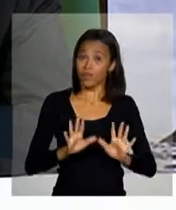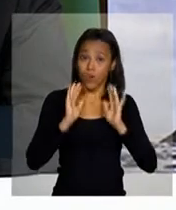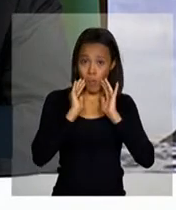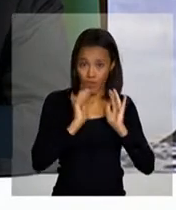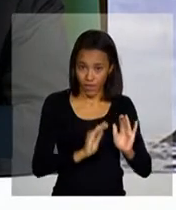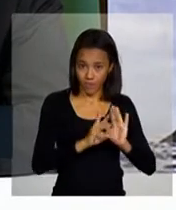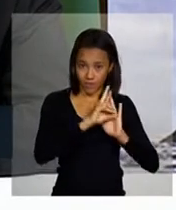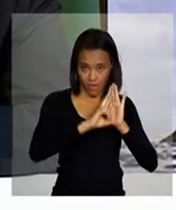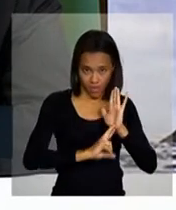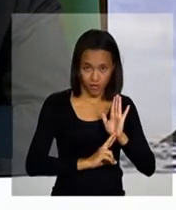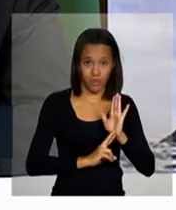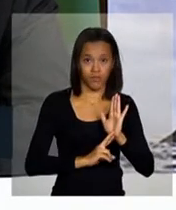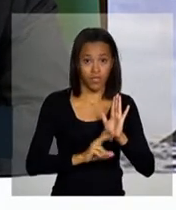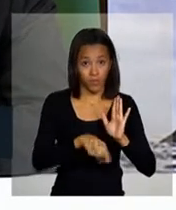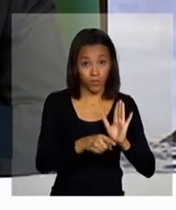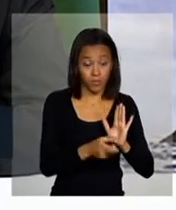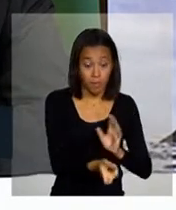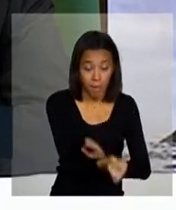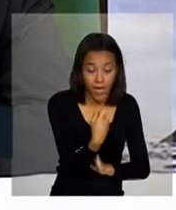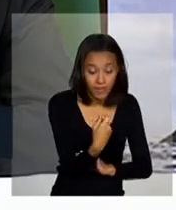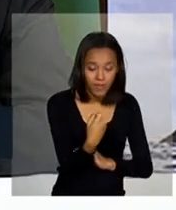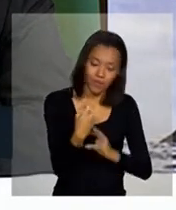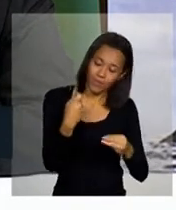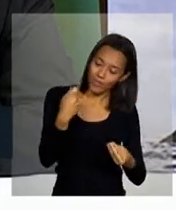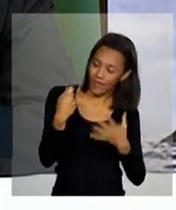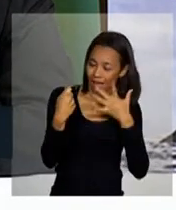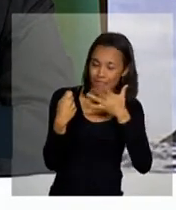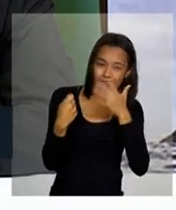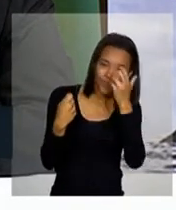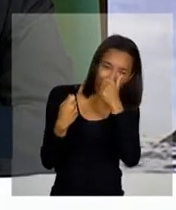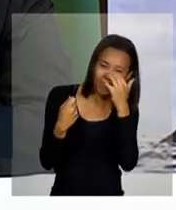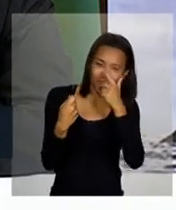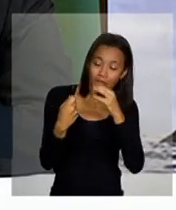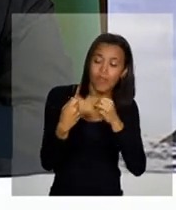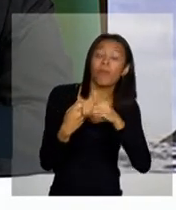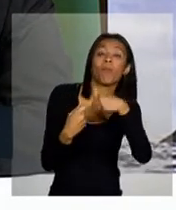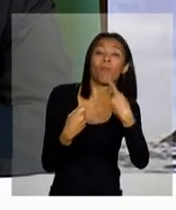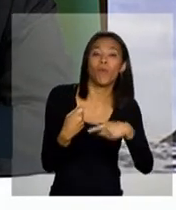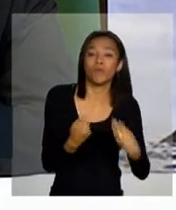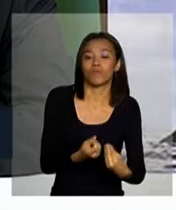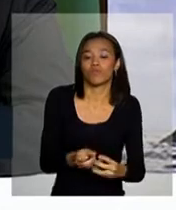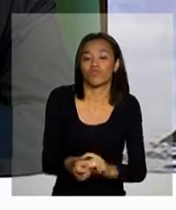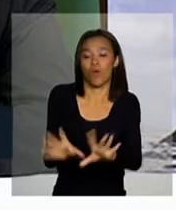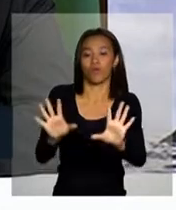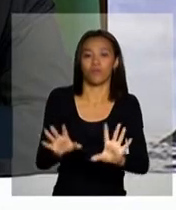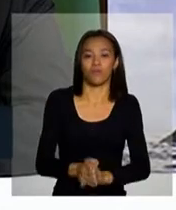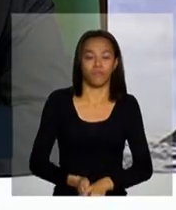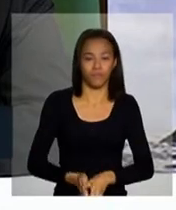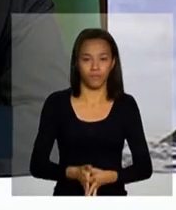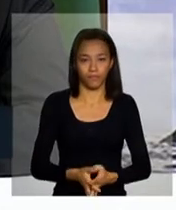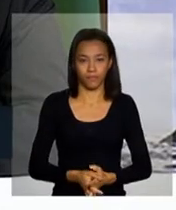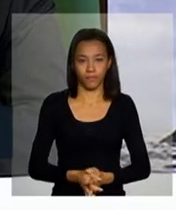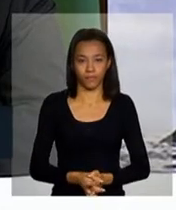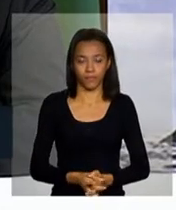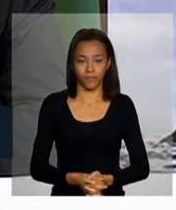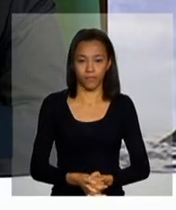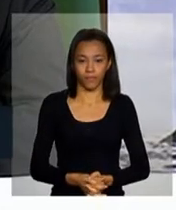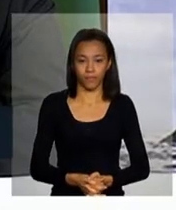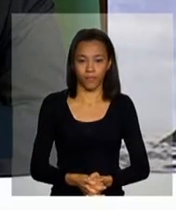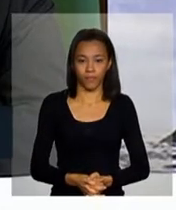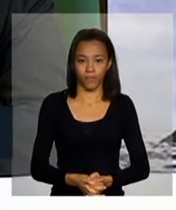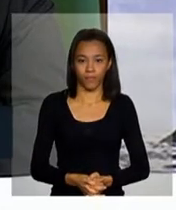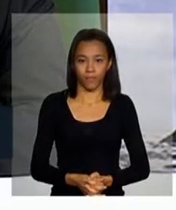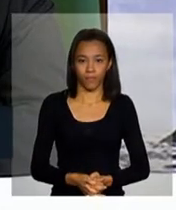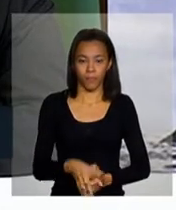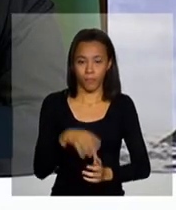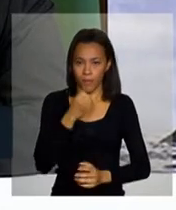regras, soltam o peixe. É isso aí. Mais alguém, por favor? Sim. Mais alguém? Oi. Oi,